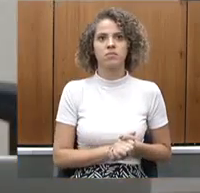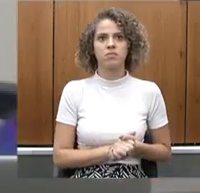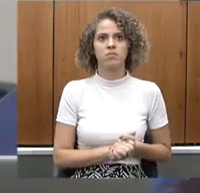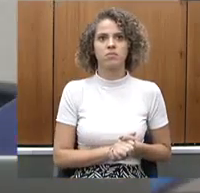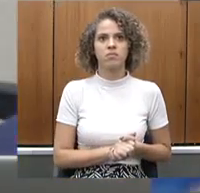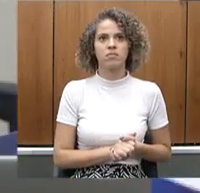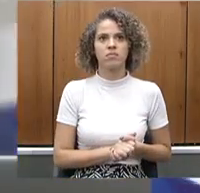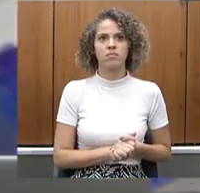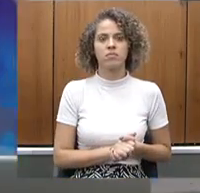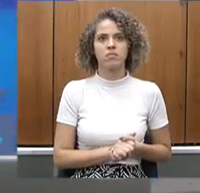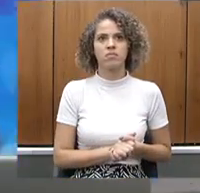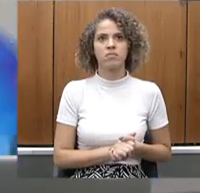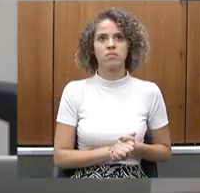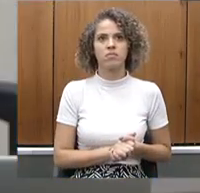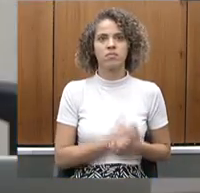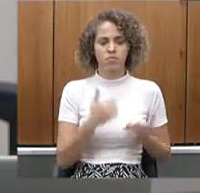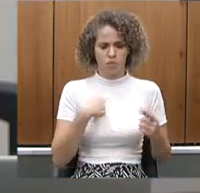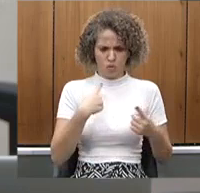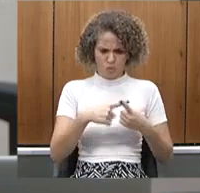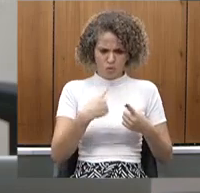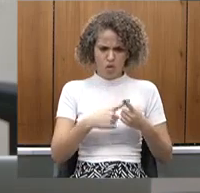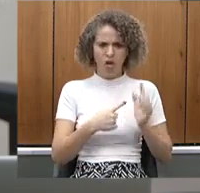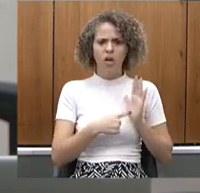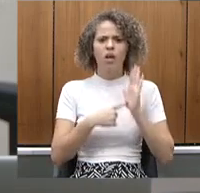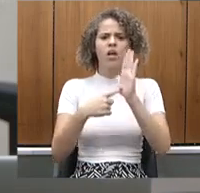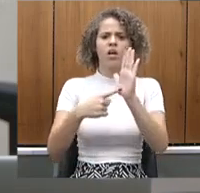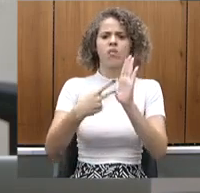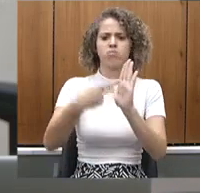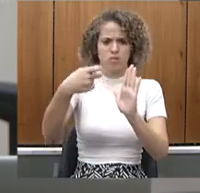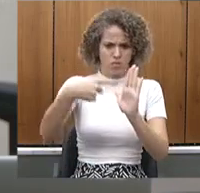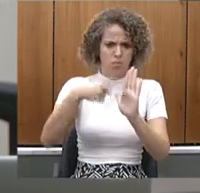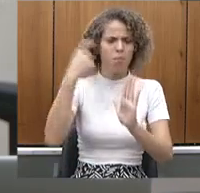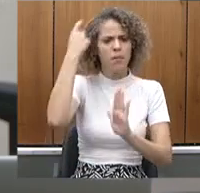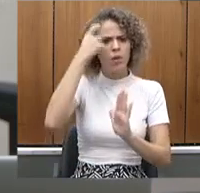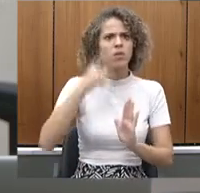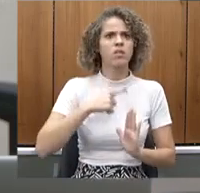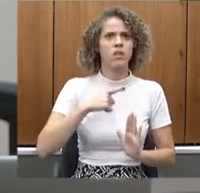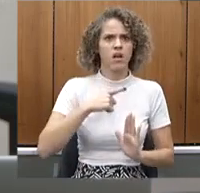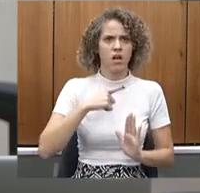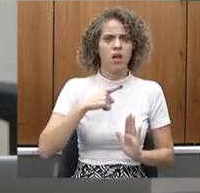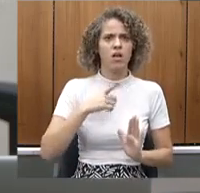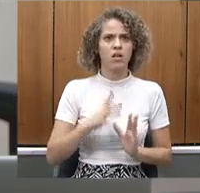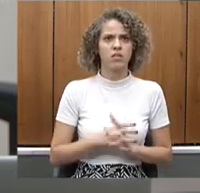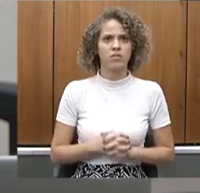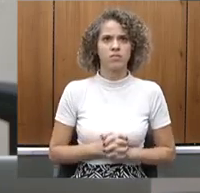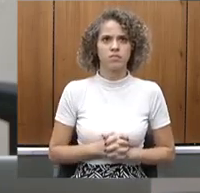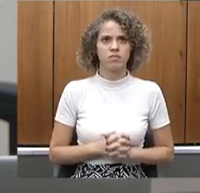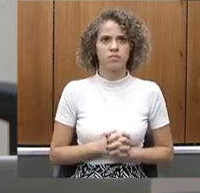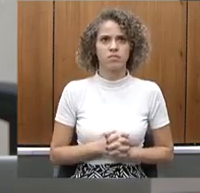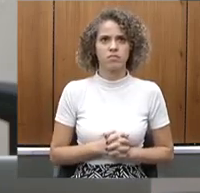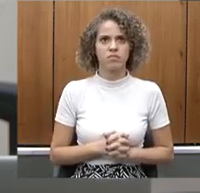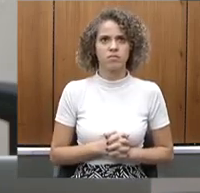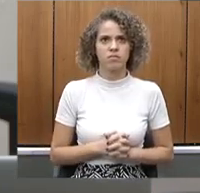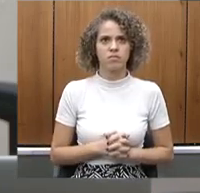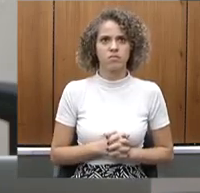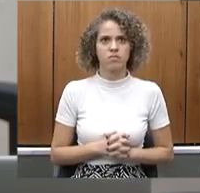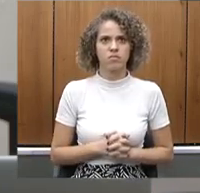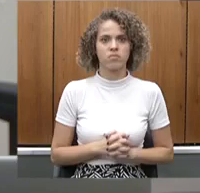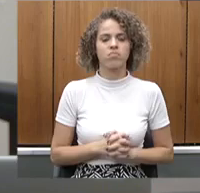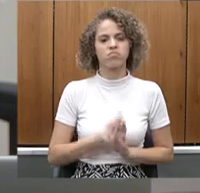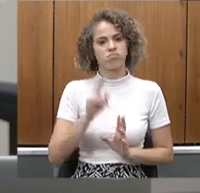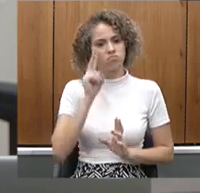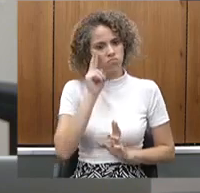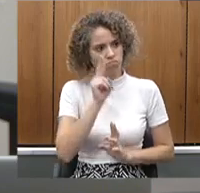eu trago aqui uma preocupação para o senhor como alguém que que esteve lá na ponta da